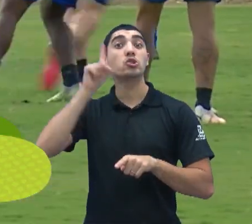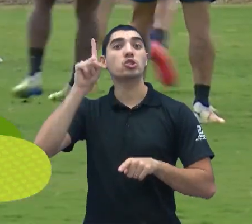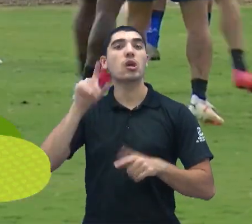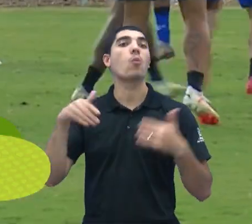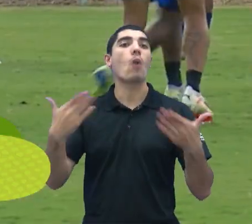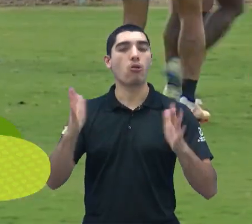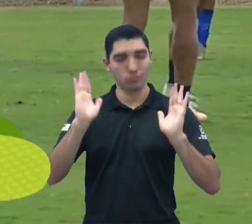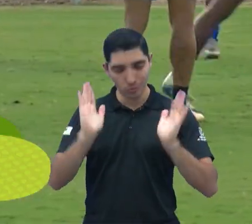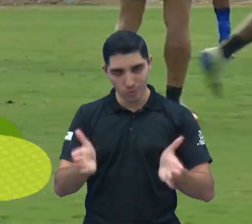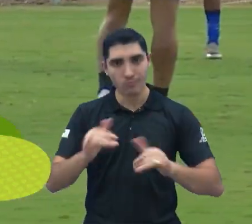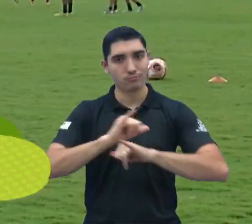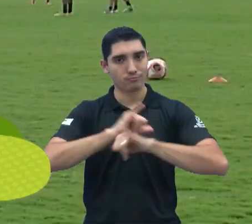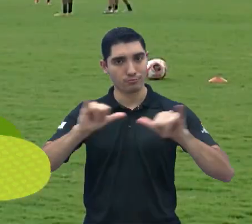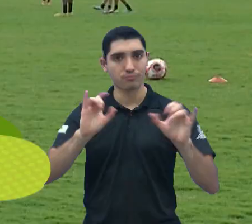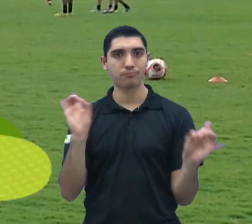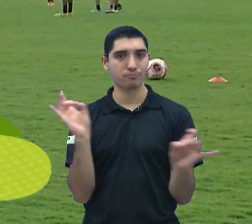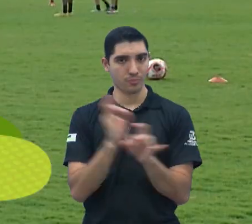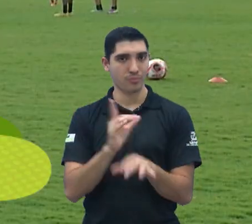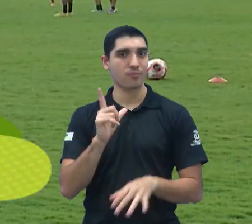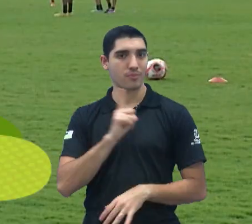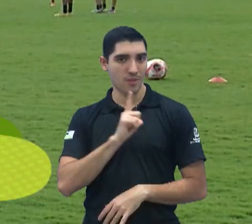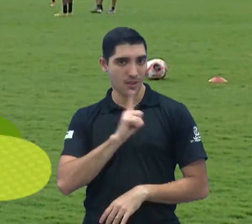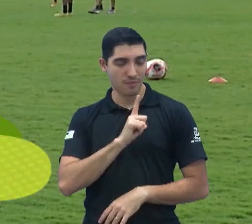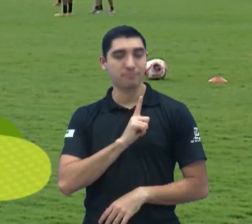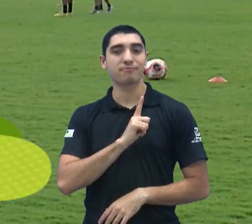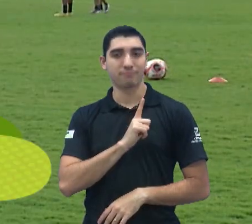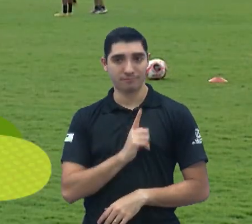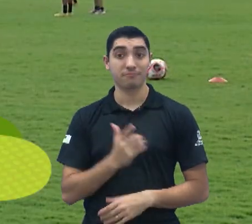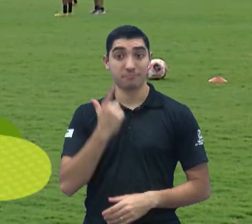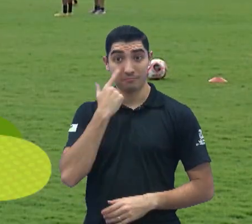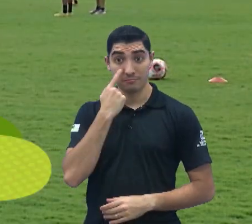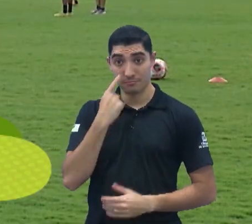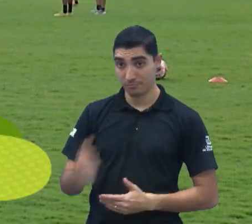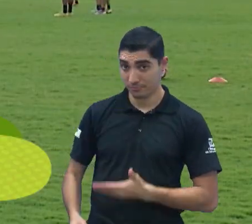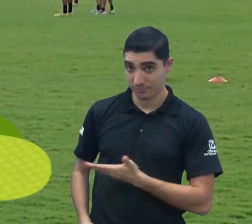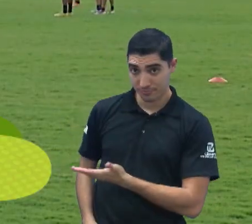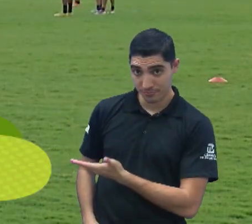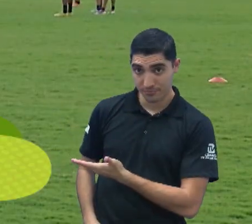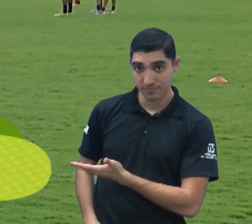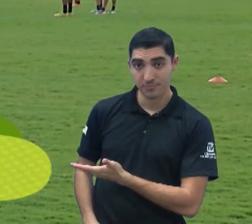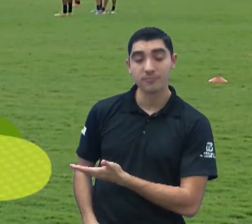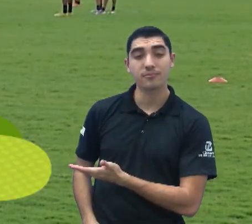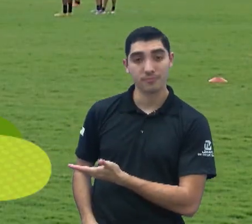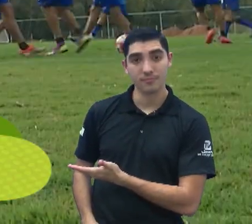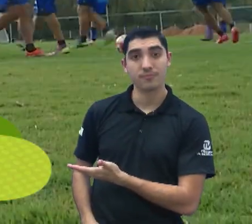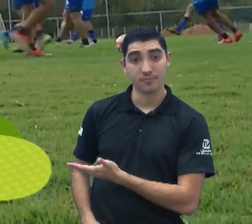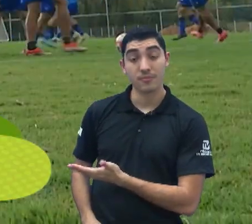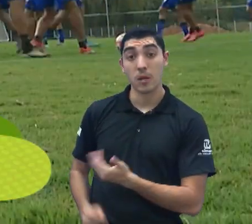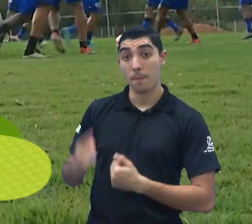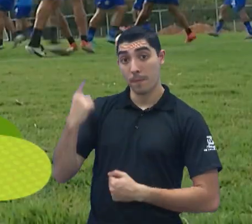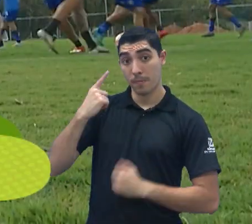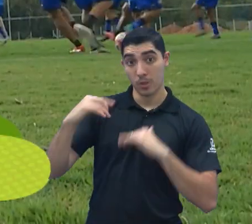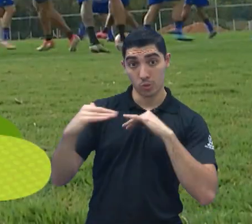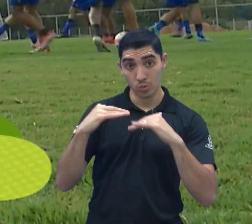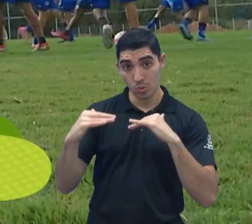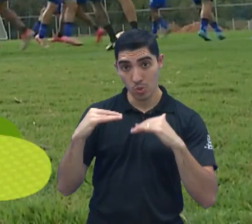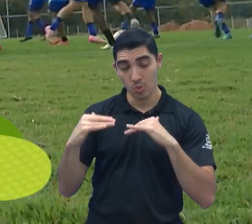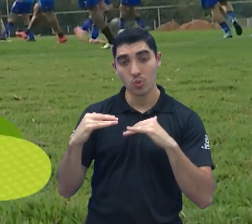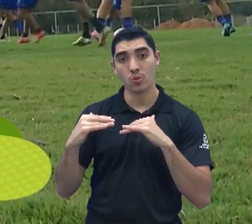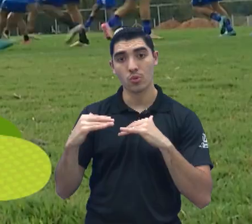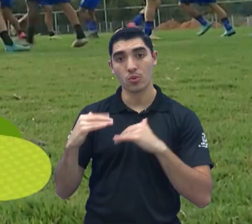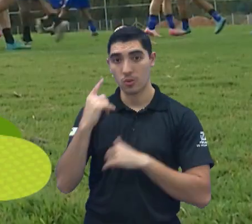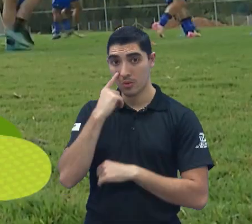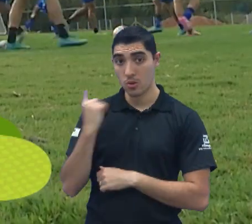dos confrontos entre São José e Comercial. Próximo jogo do São José, jogo de ida, esse aí, ó,